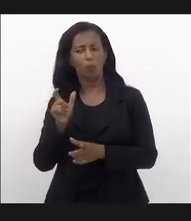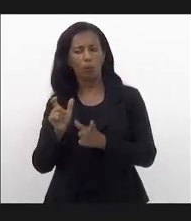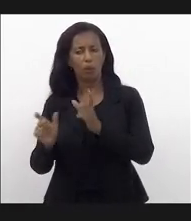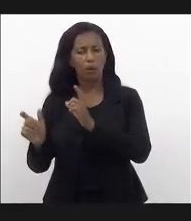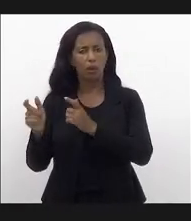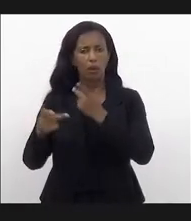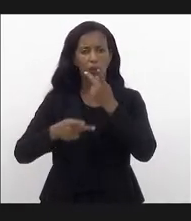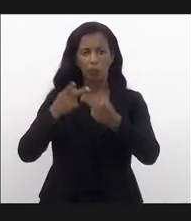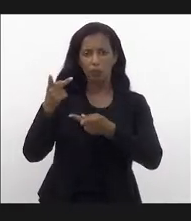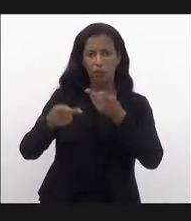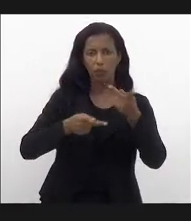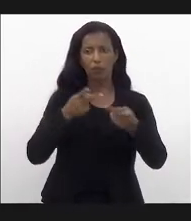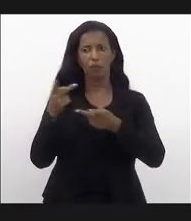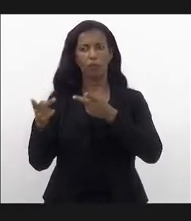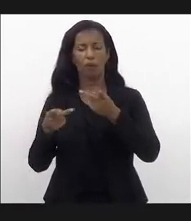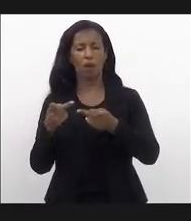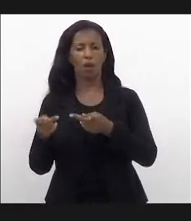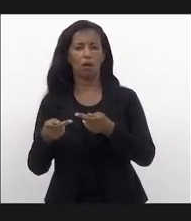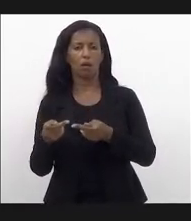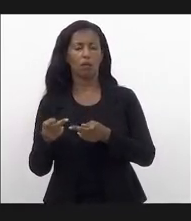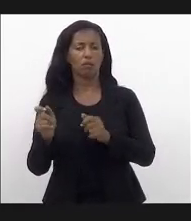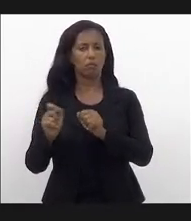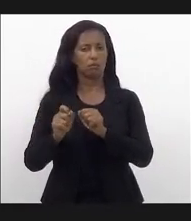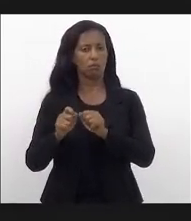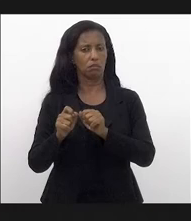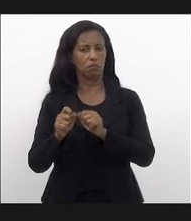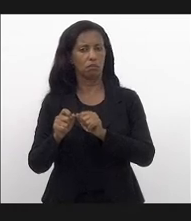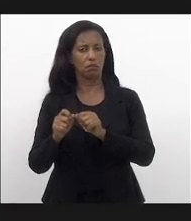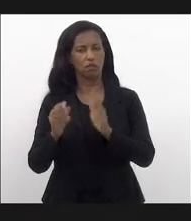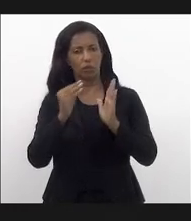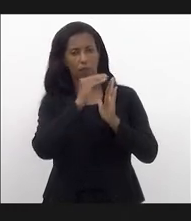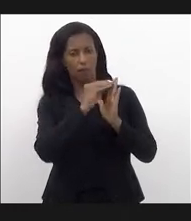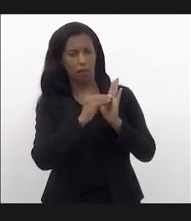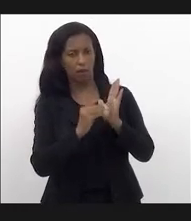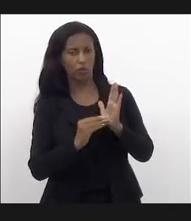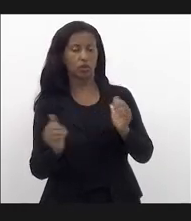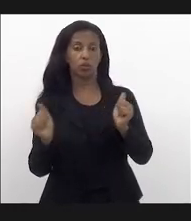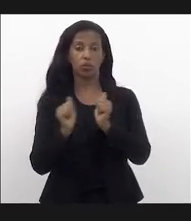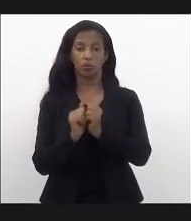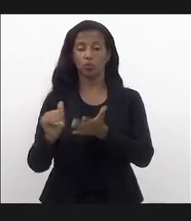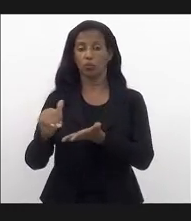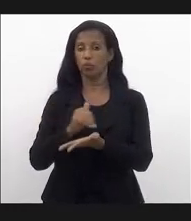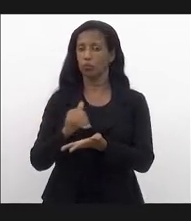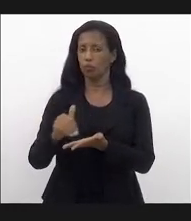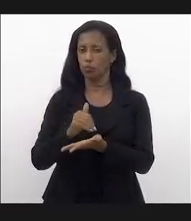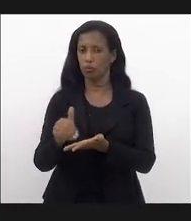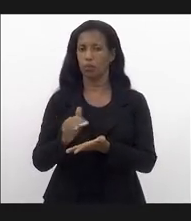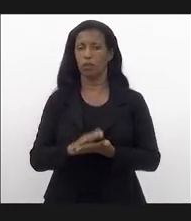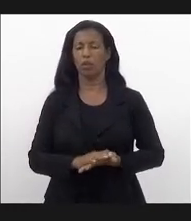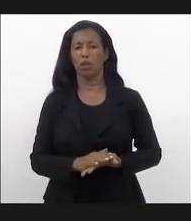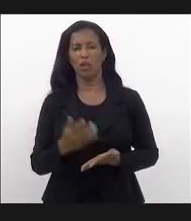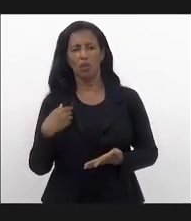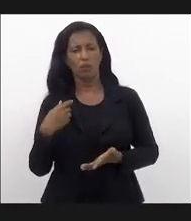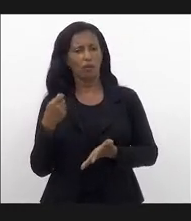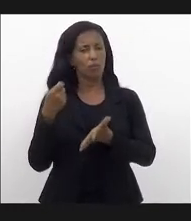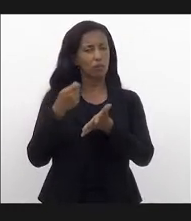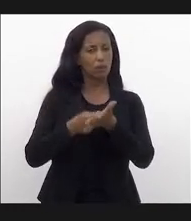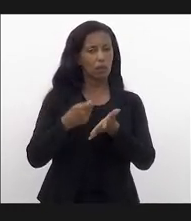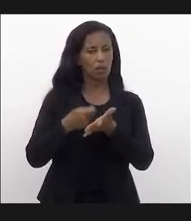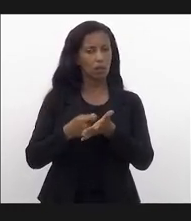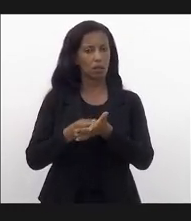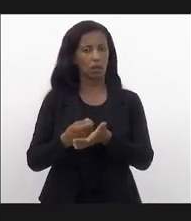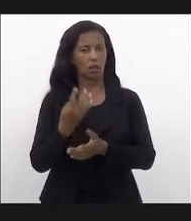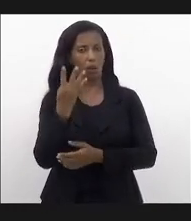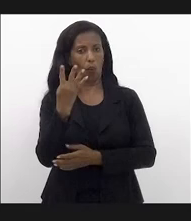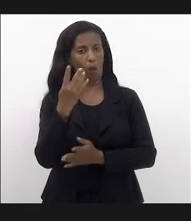formais para poder fazer uma agenda com o secretário eu venho fazendo essa tentativa já há